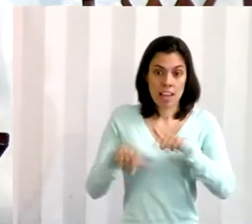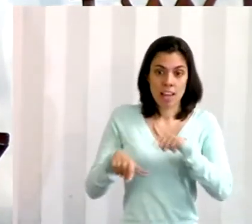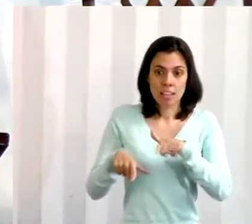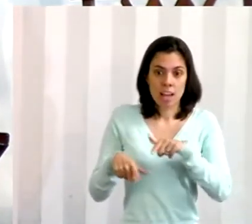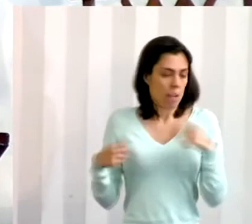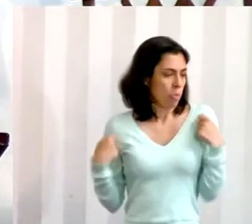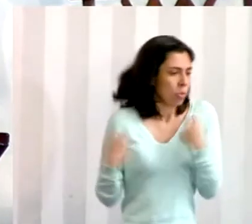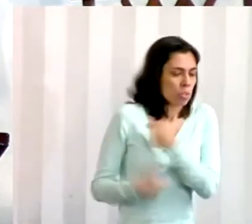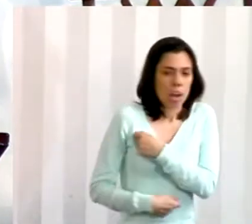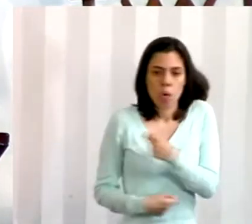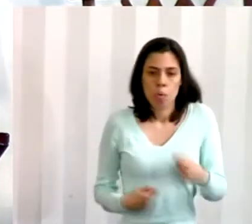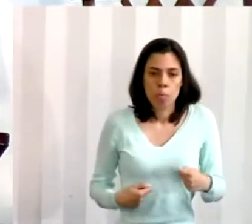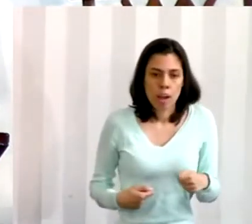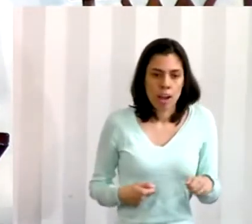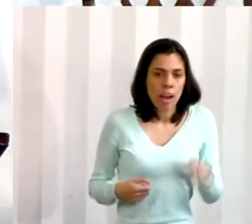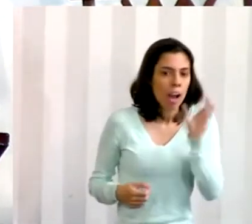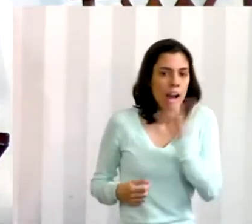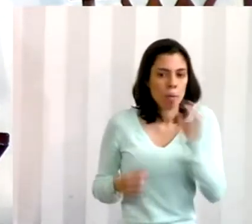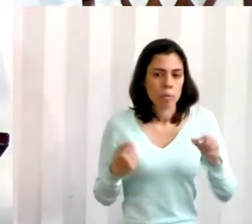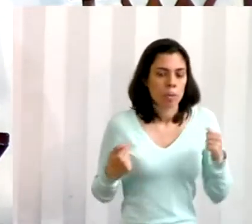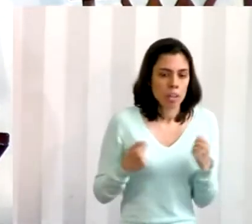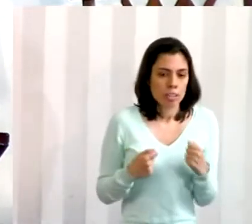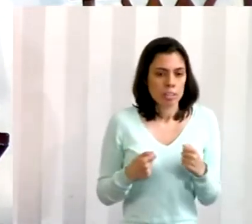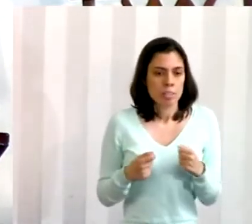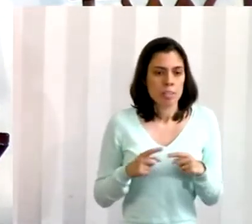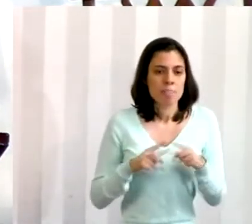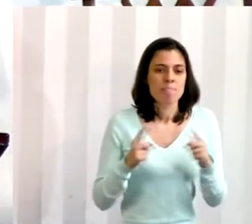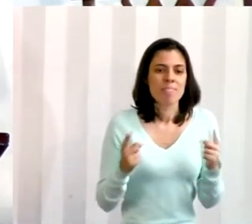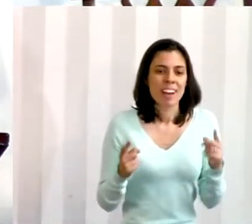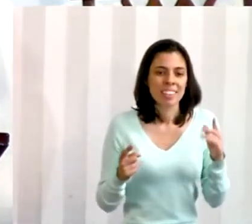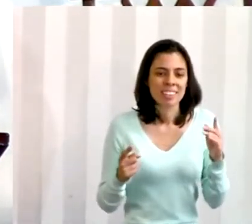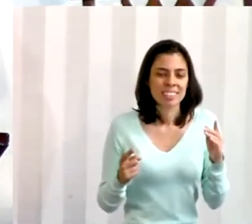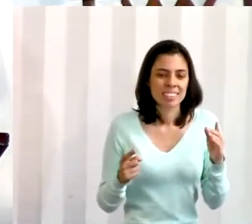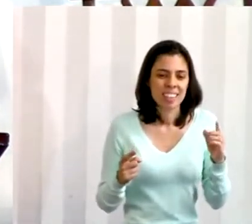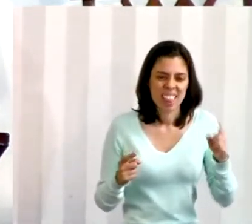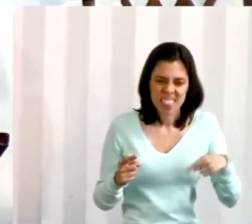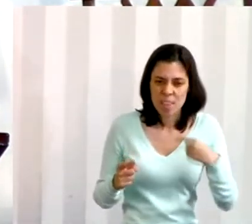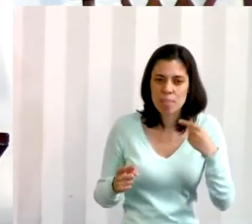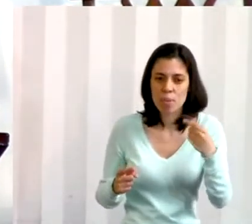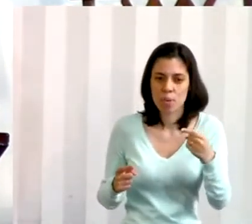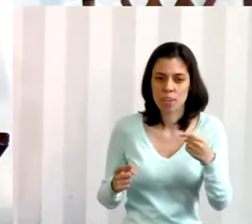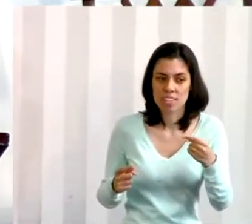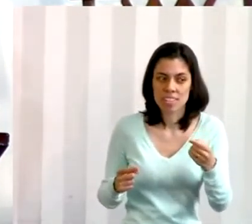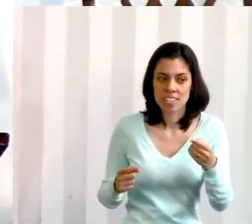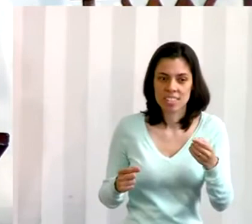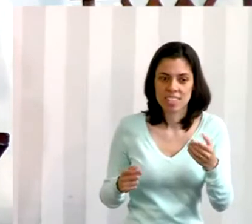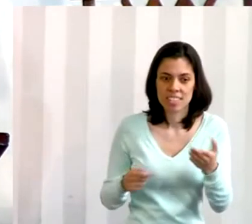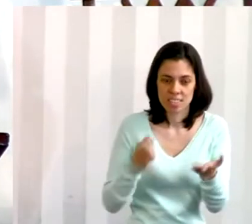sente aquela sensação do dever cumprido? É ou não é que quando nós